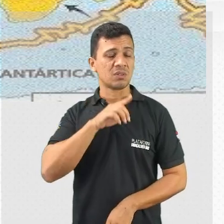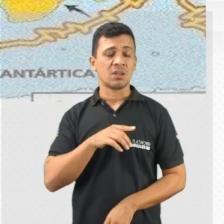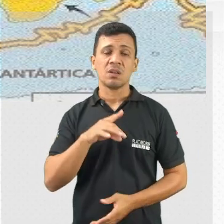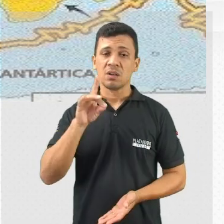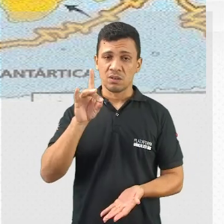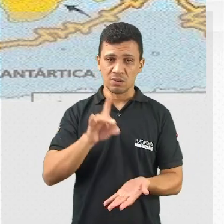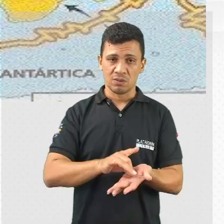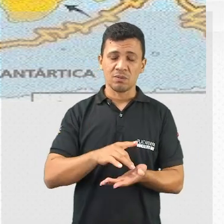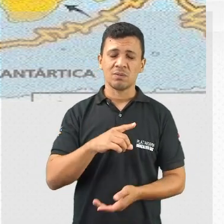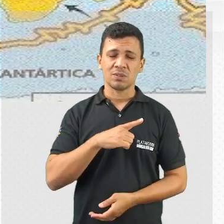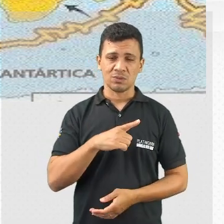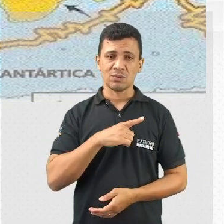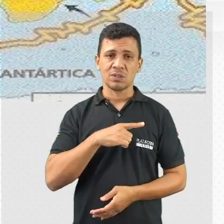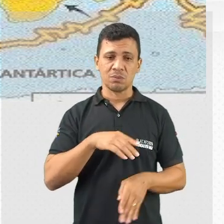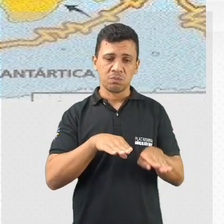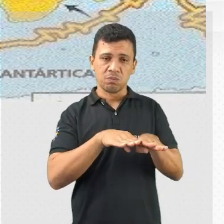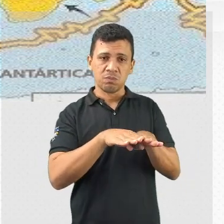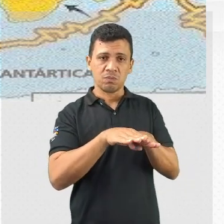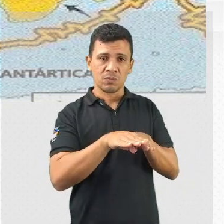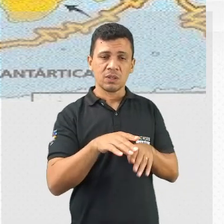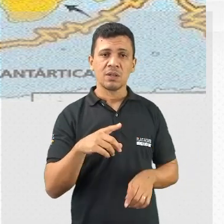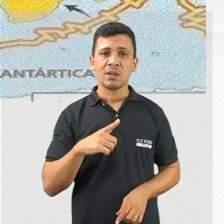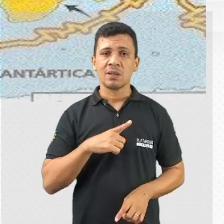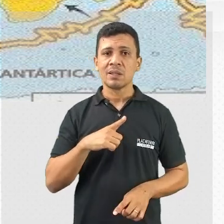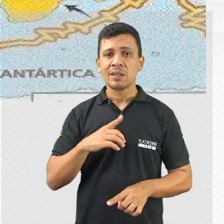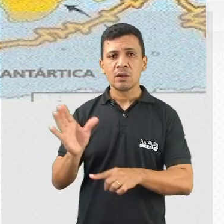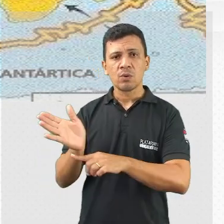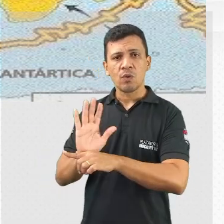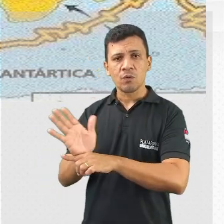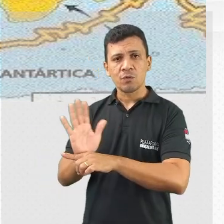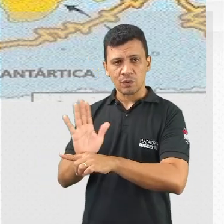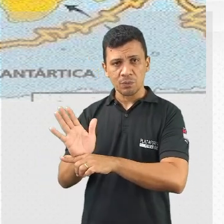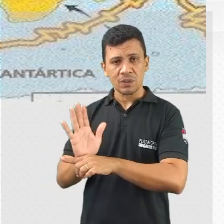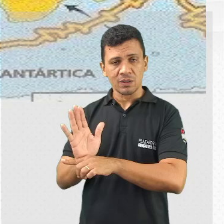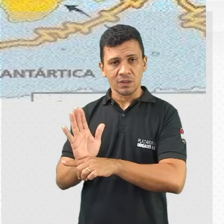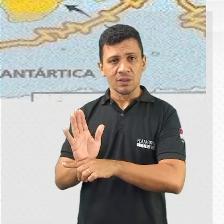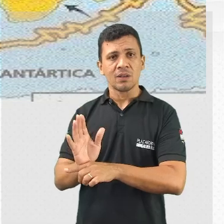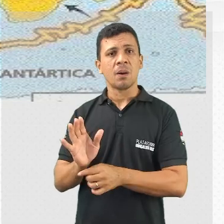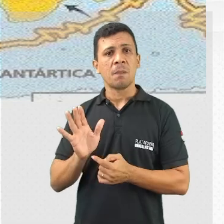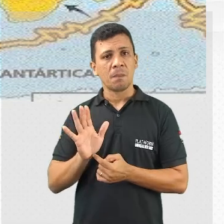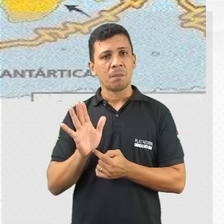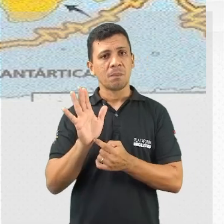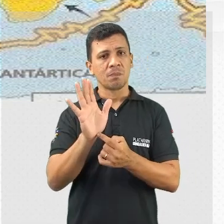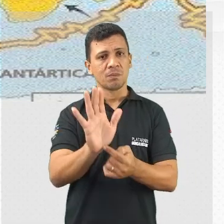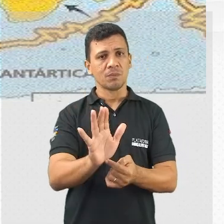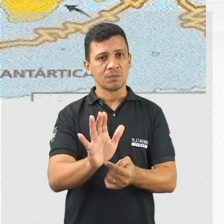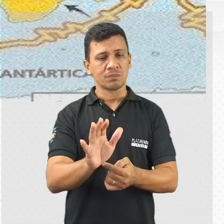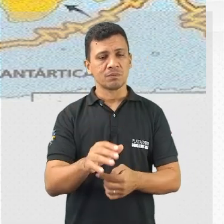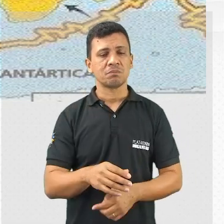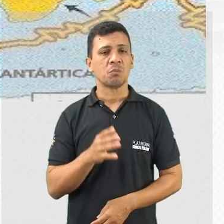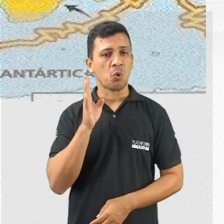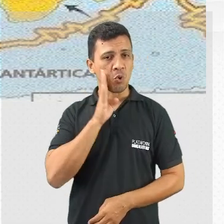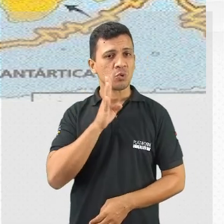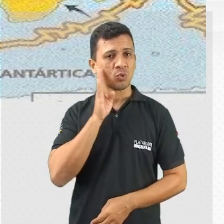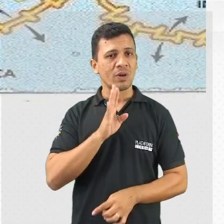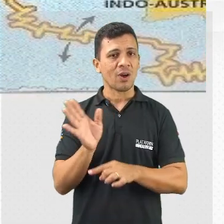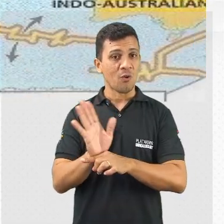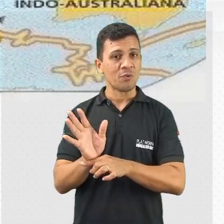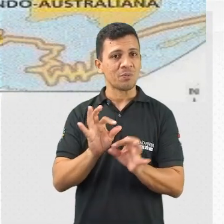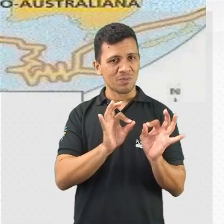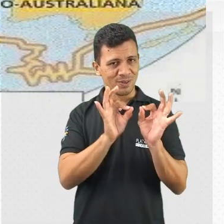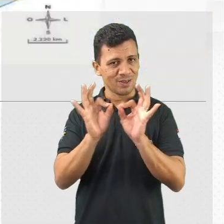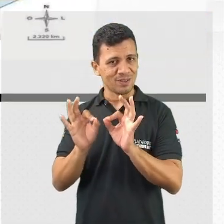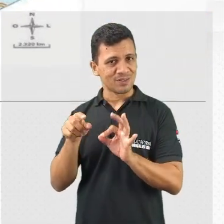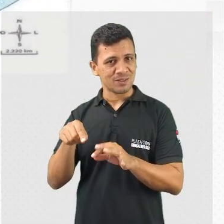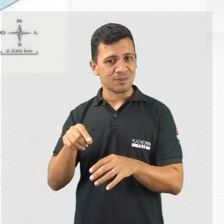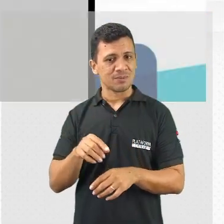existe, esse movimento. Inclusive tem até um filme, né, que é justamente chamado Falha de San Andreas com o The Rock. É um filme legal, assista, tá?